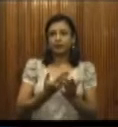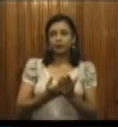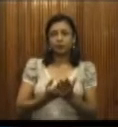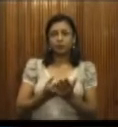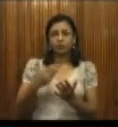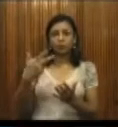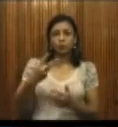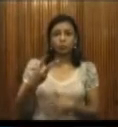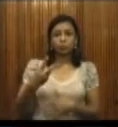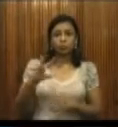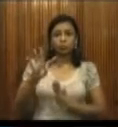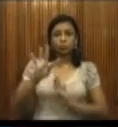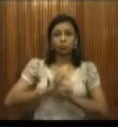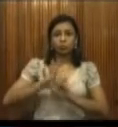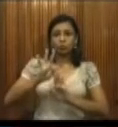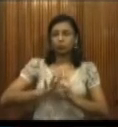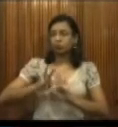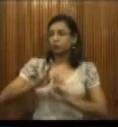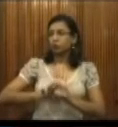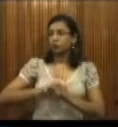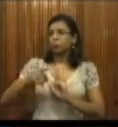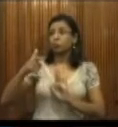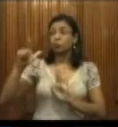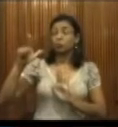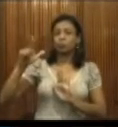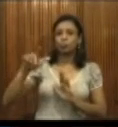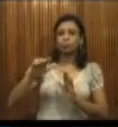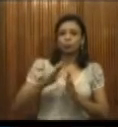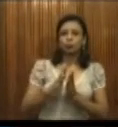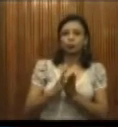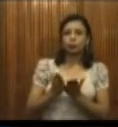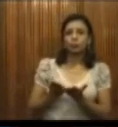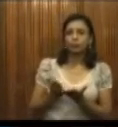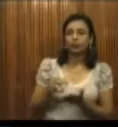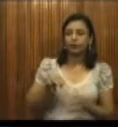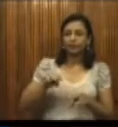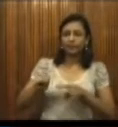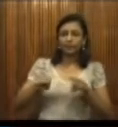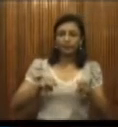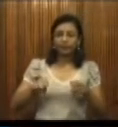inteirarem. Marcos capítulo 10,